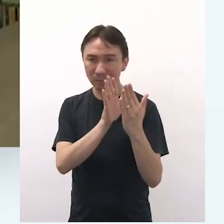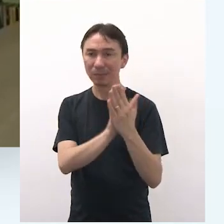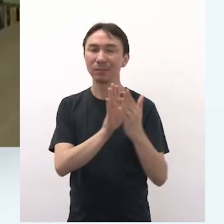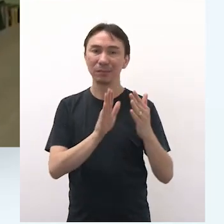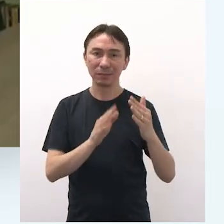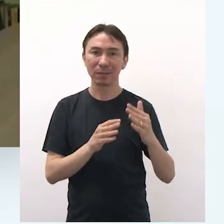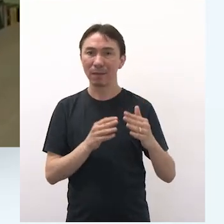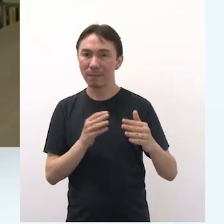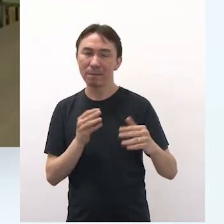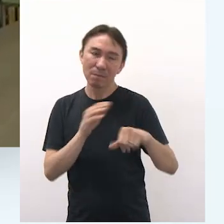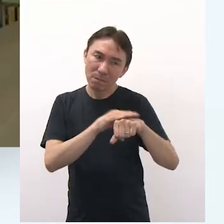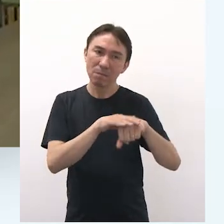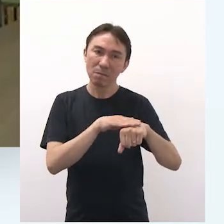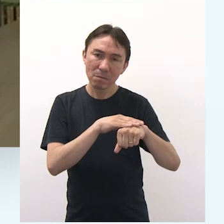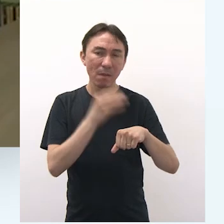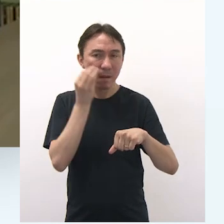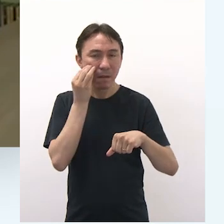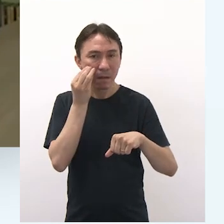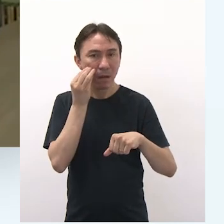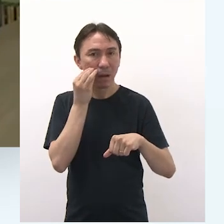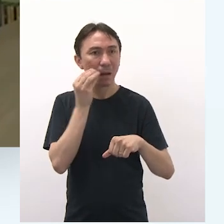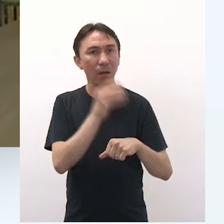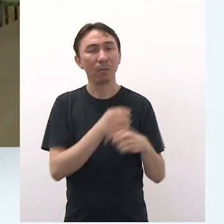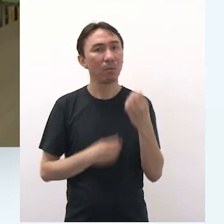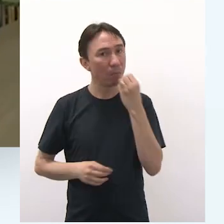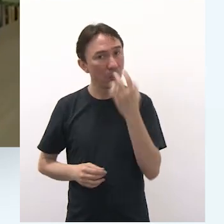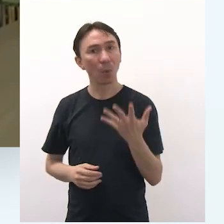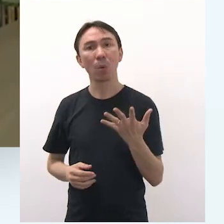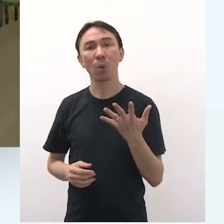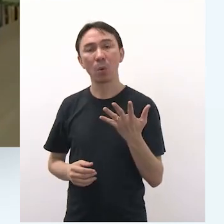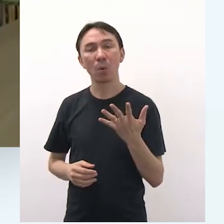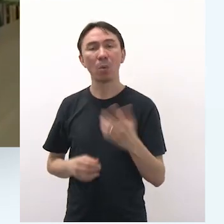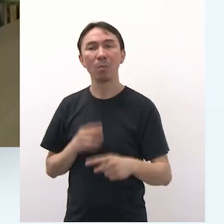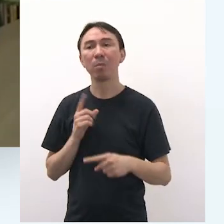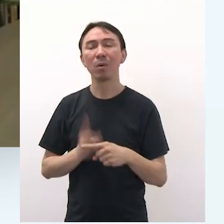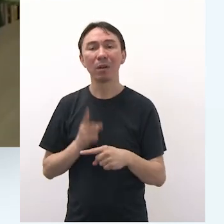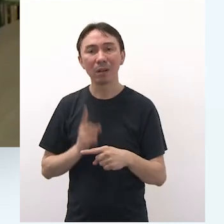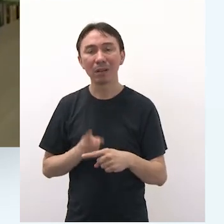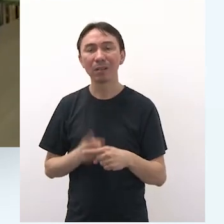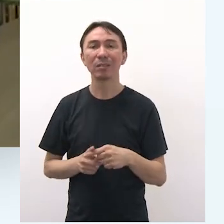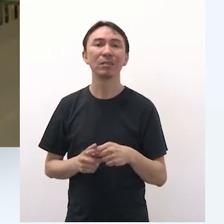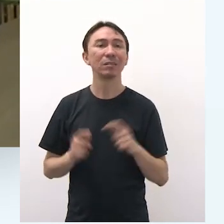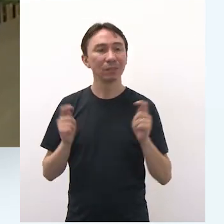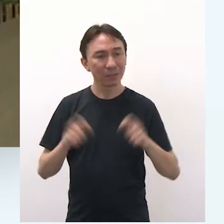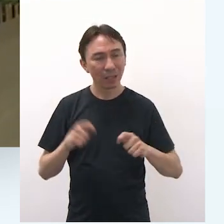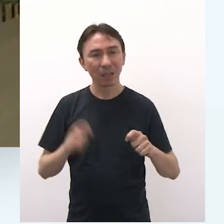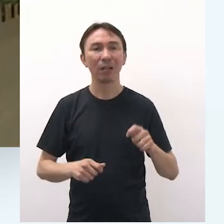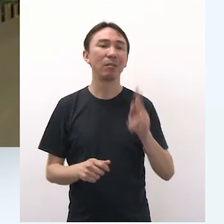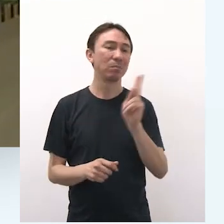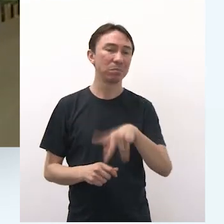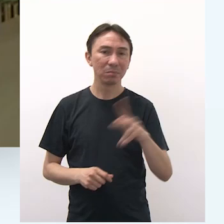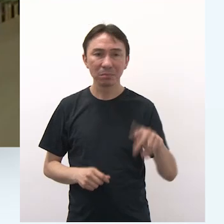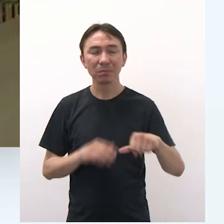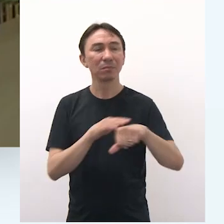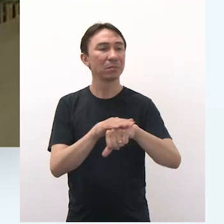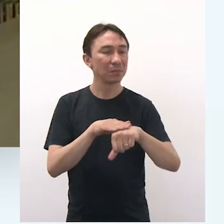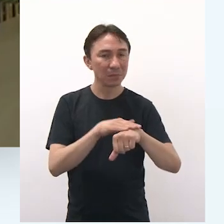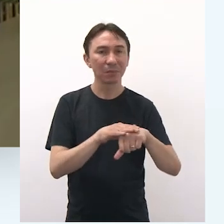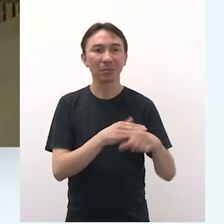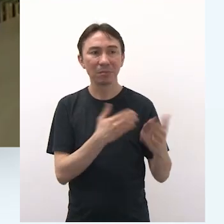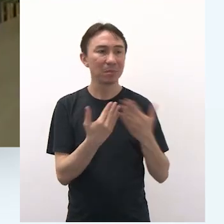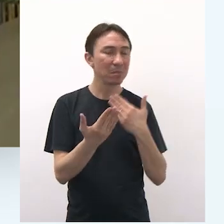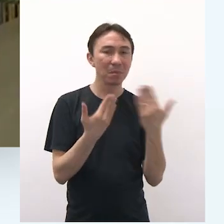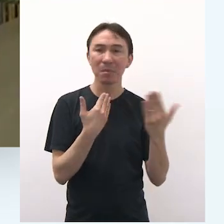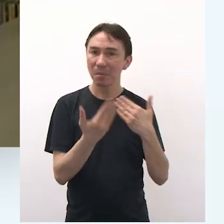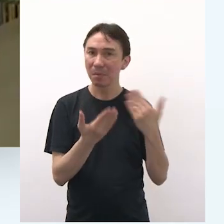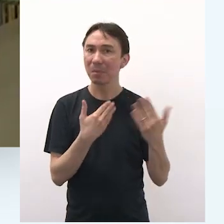tentei dialogar, foi muito bom, porque a gente consegue conversar com os professores, ter uma relação boa dentro da sala de